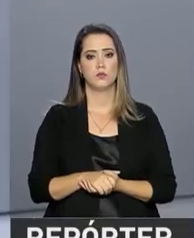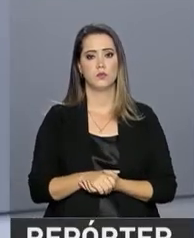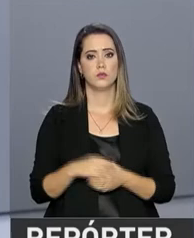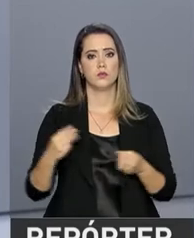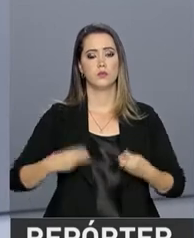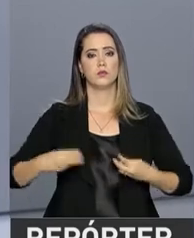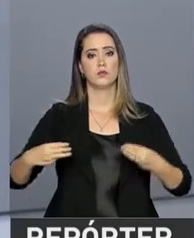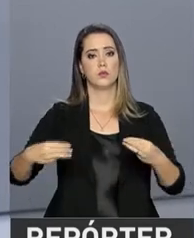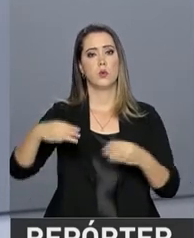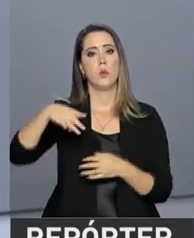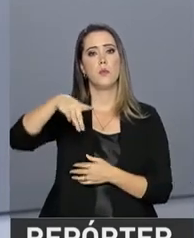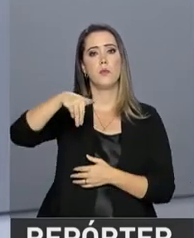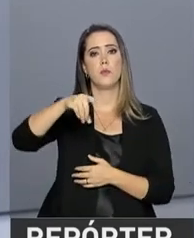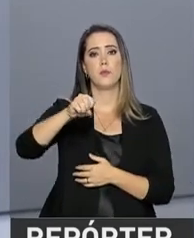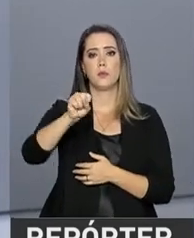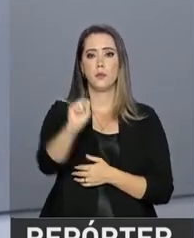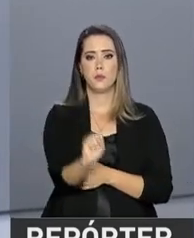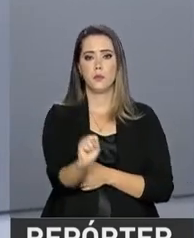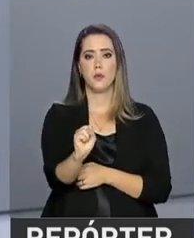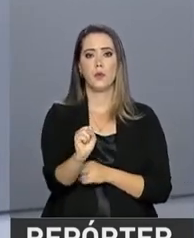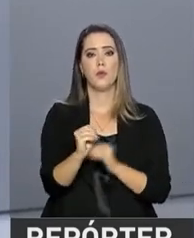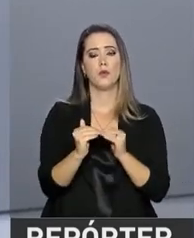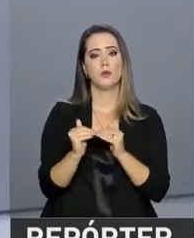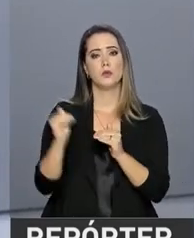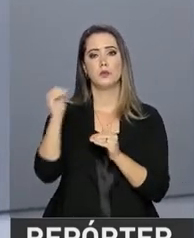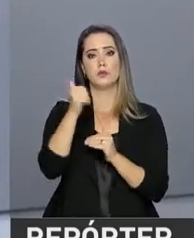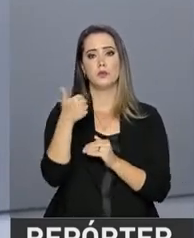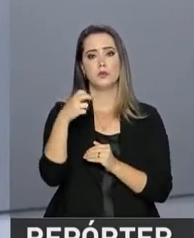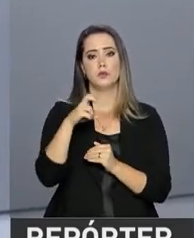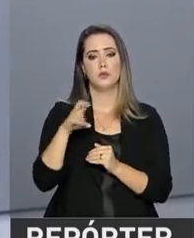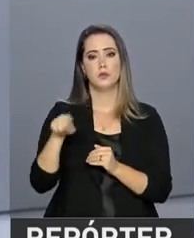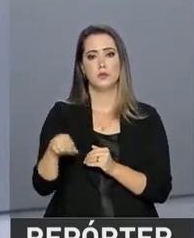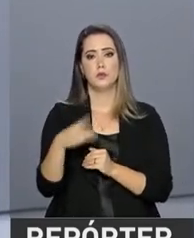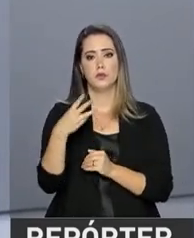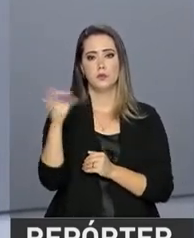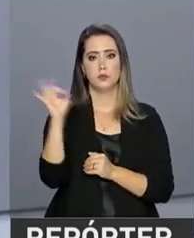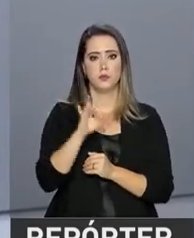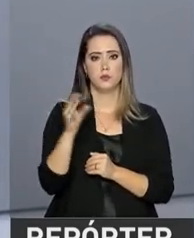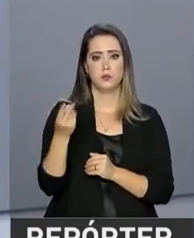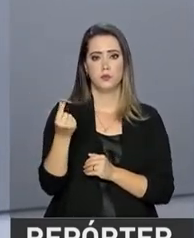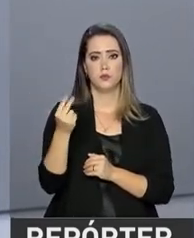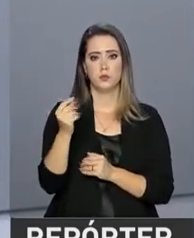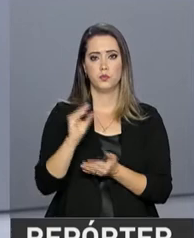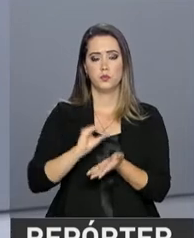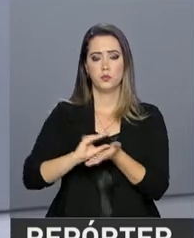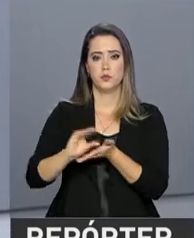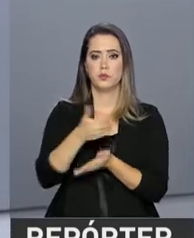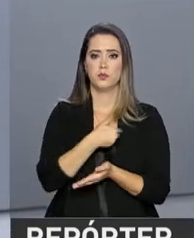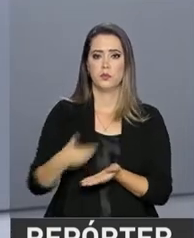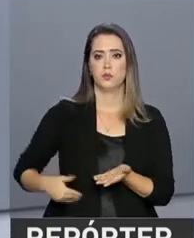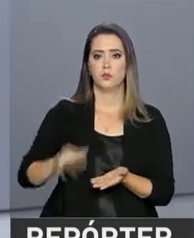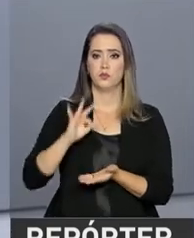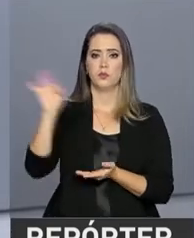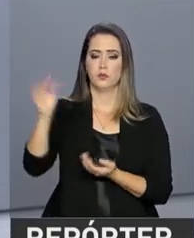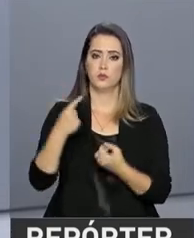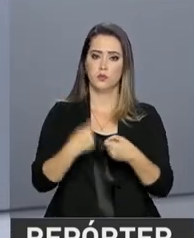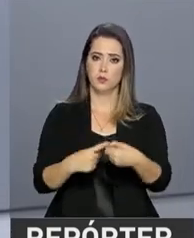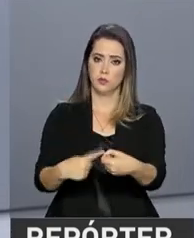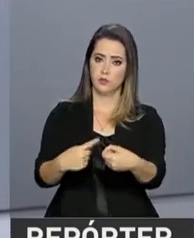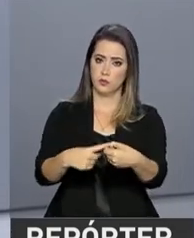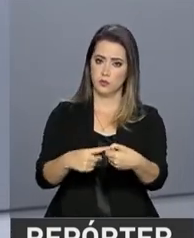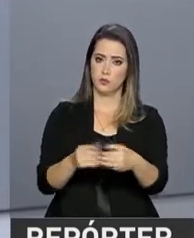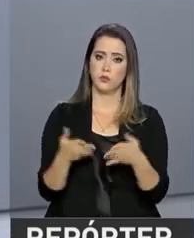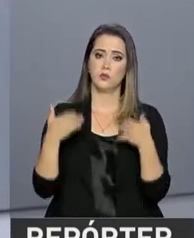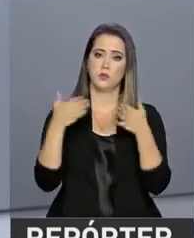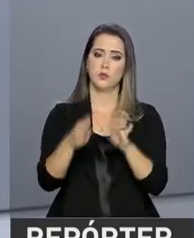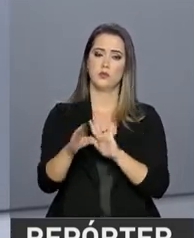ministério do desenvolvimento social reajustou em 15,3 por cento o valor repassado pelo governo federal aos municípios